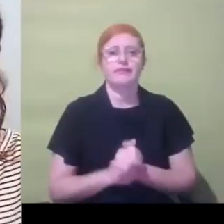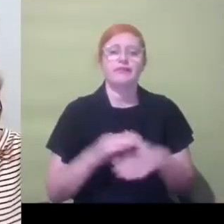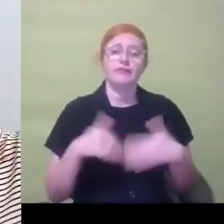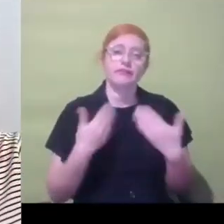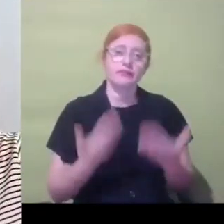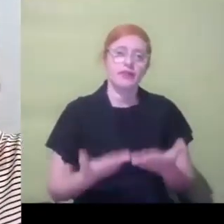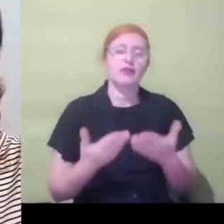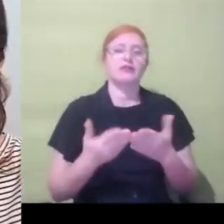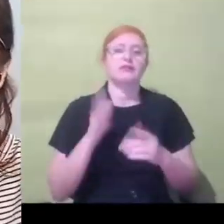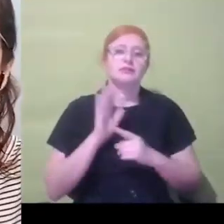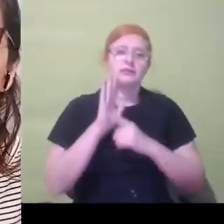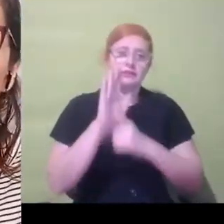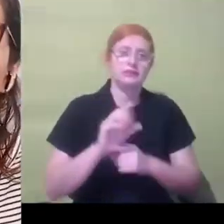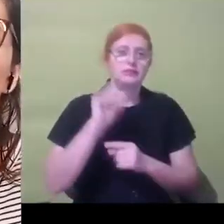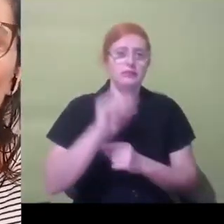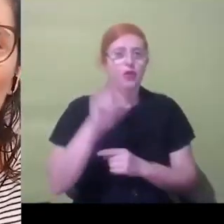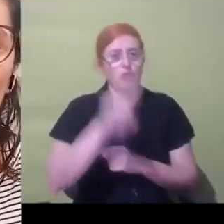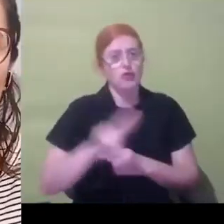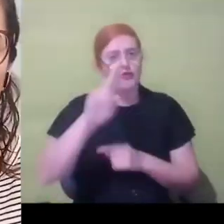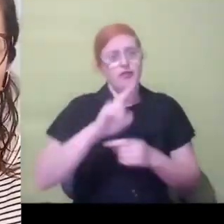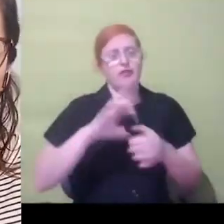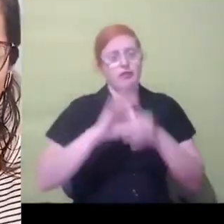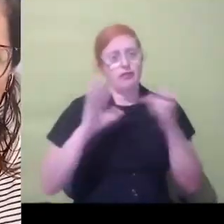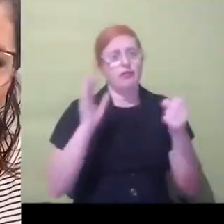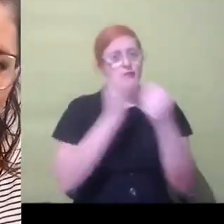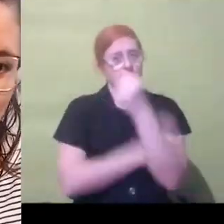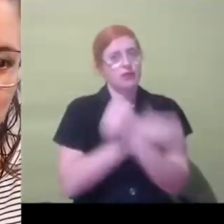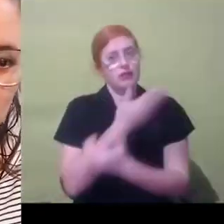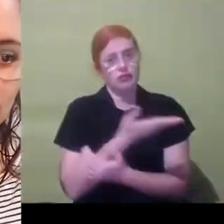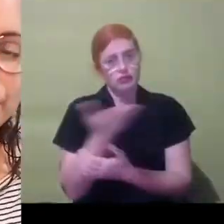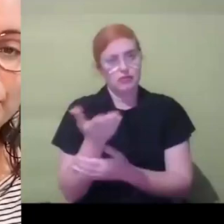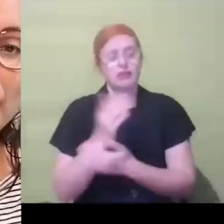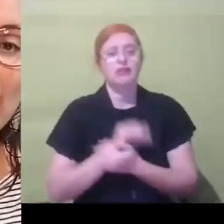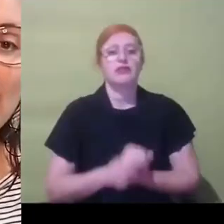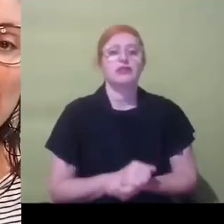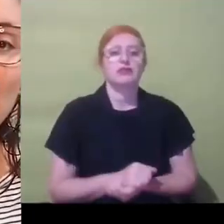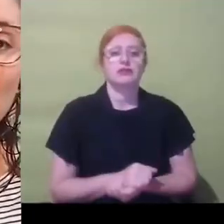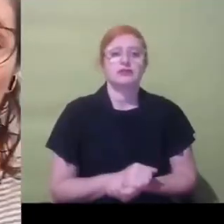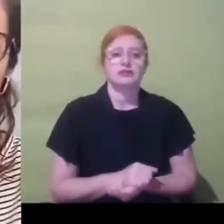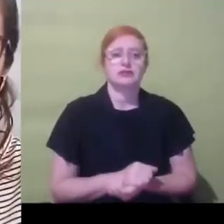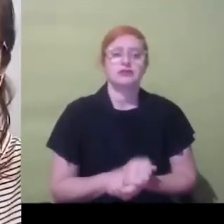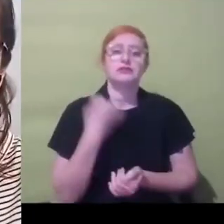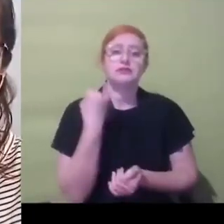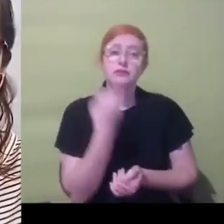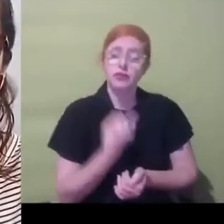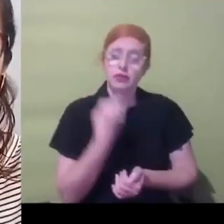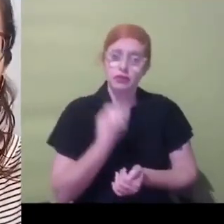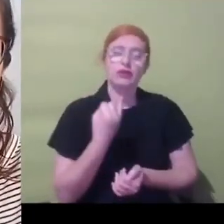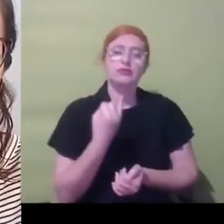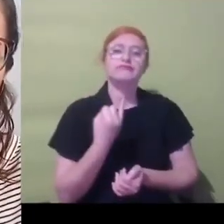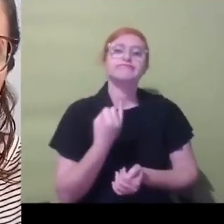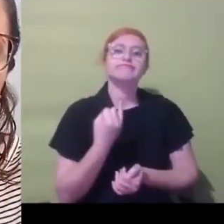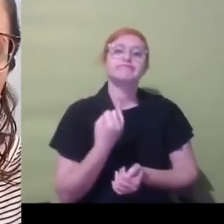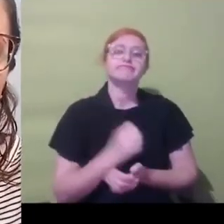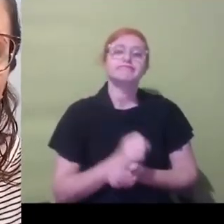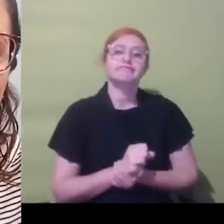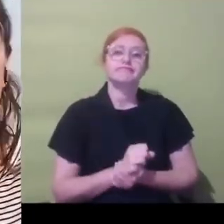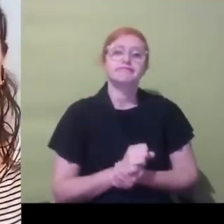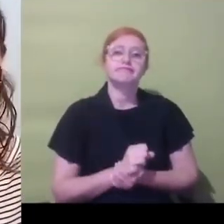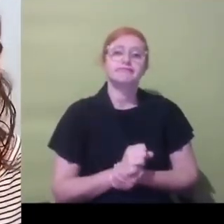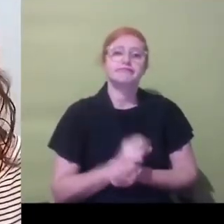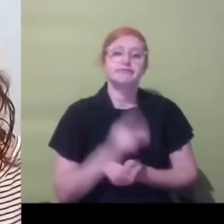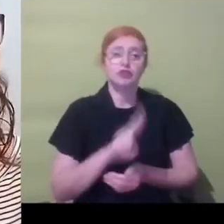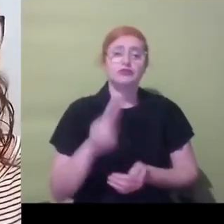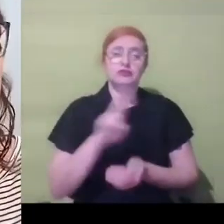Bom, apresentei um pouco da Universidade Livre Feminista para vocês. É importante que vocês saibam que